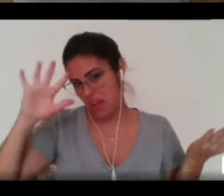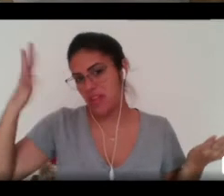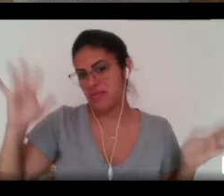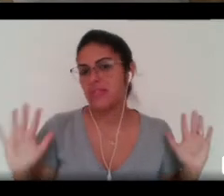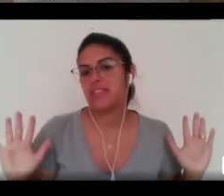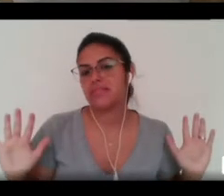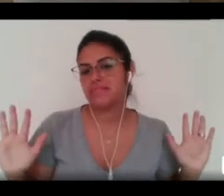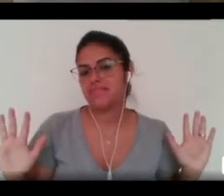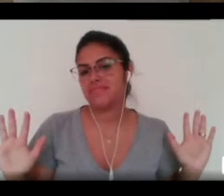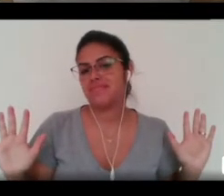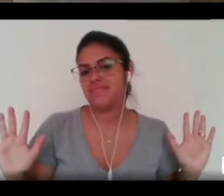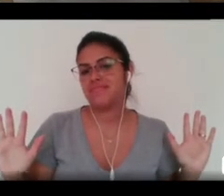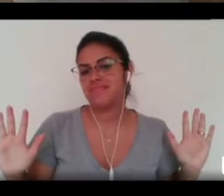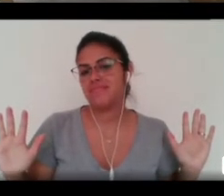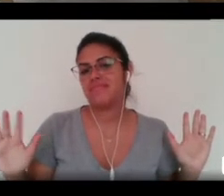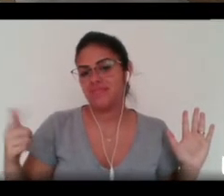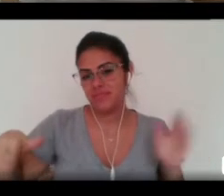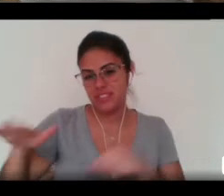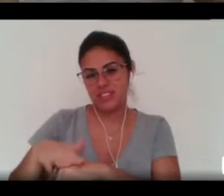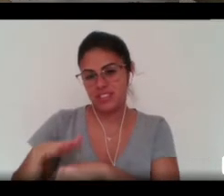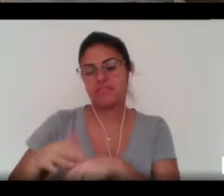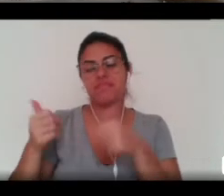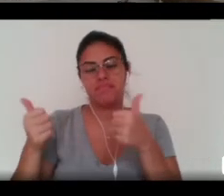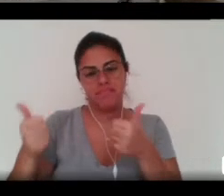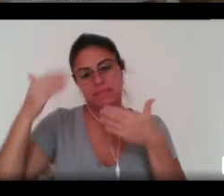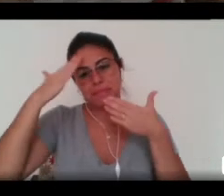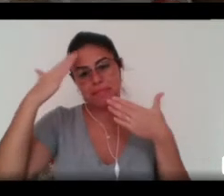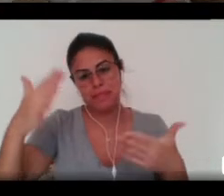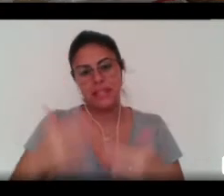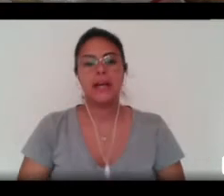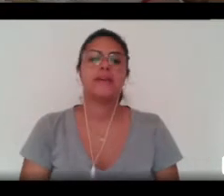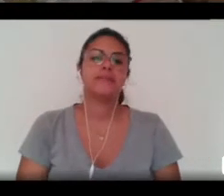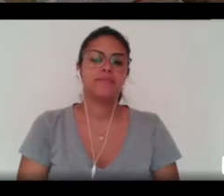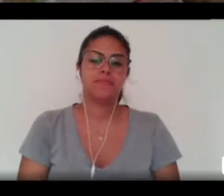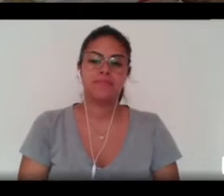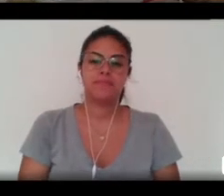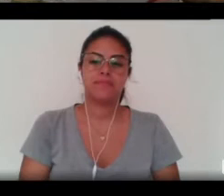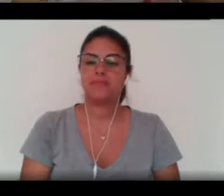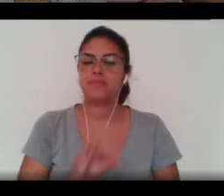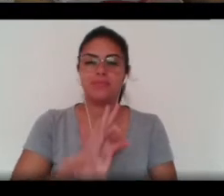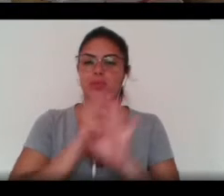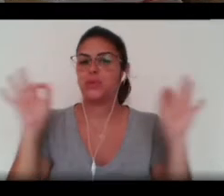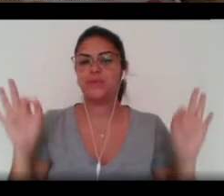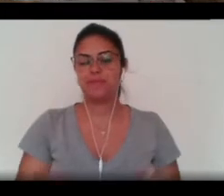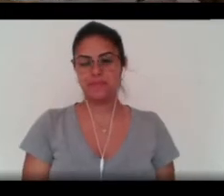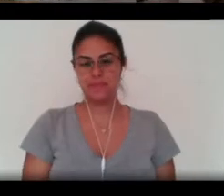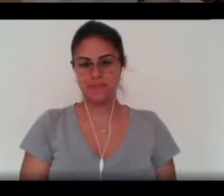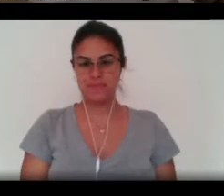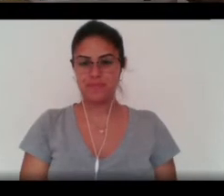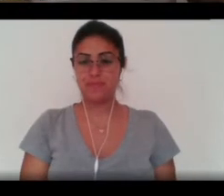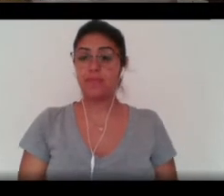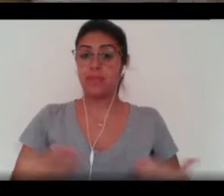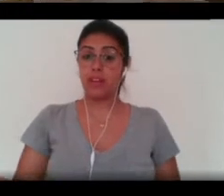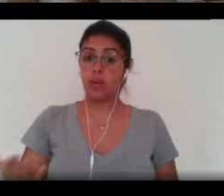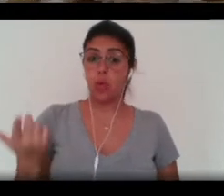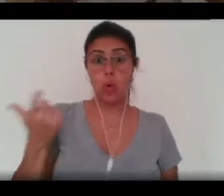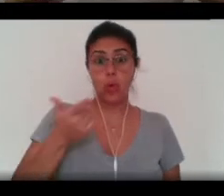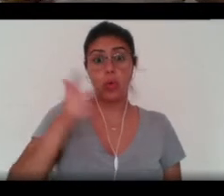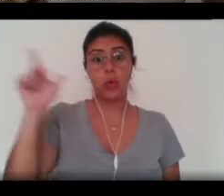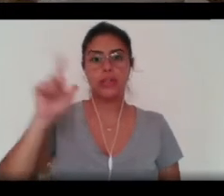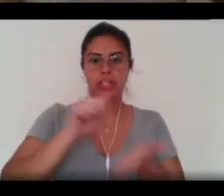Bom, ninguém falou nada, então vocês se resolveram. Tá ótimo. Muito obrigada, viu, gente? Bom